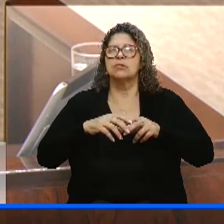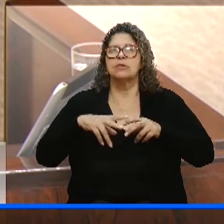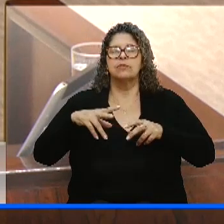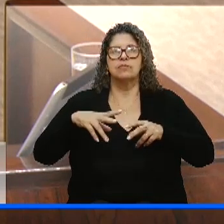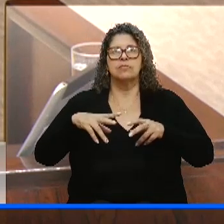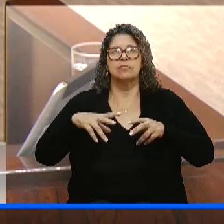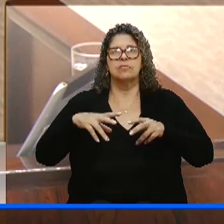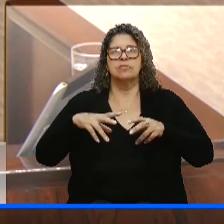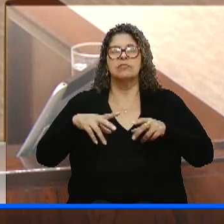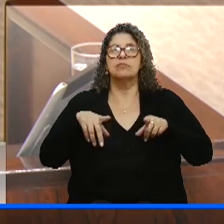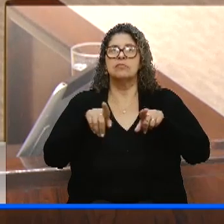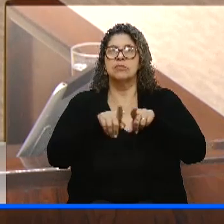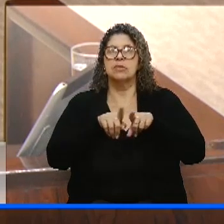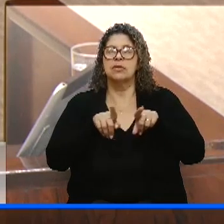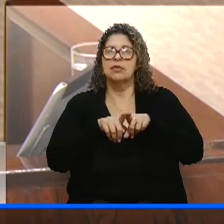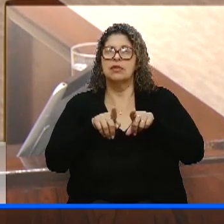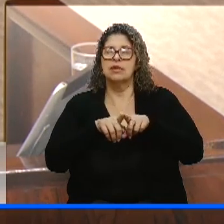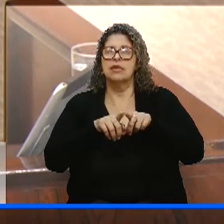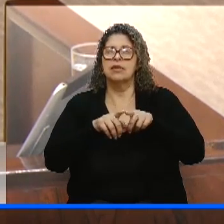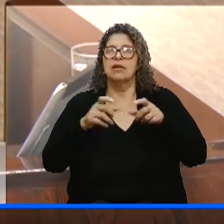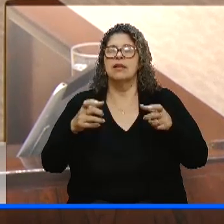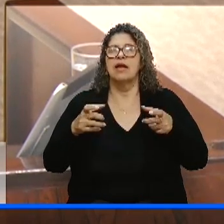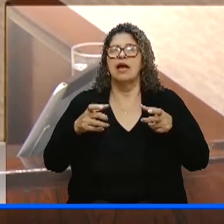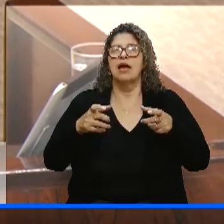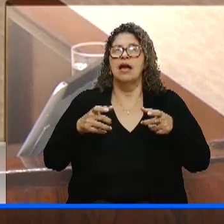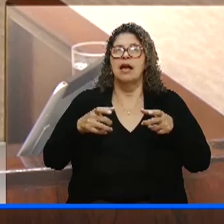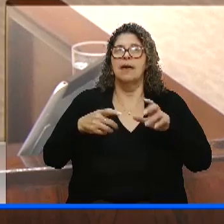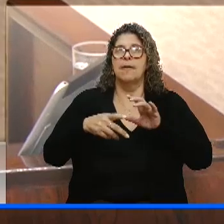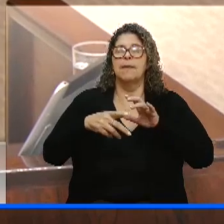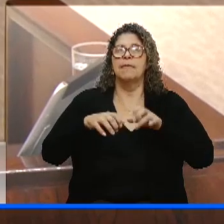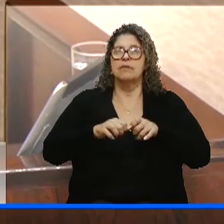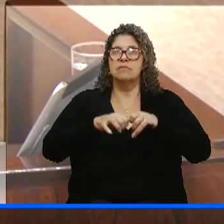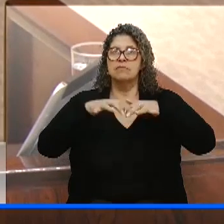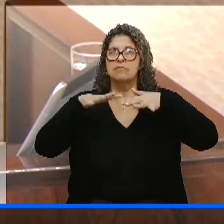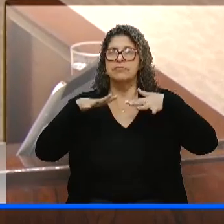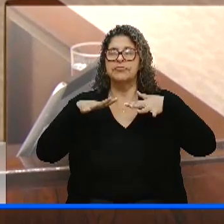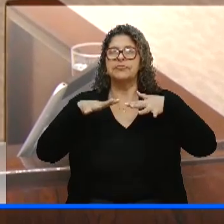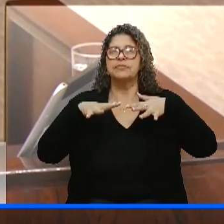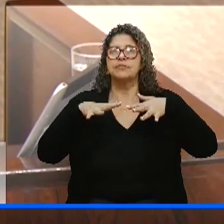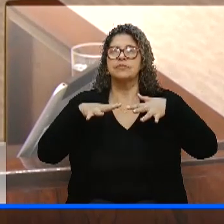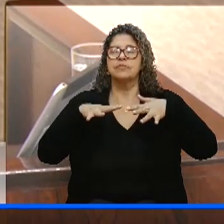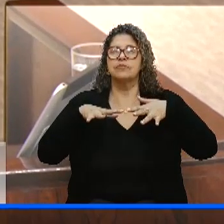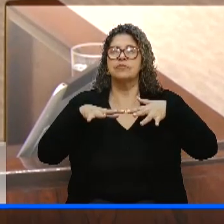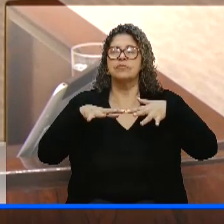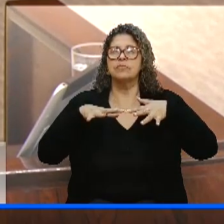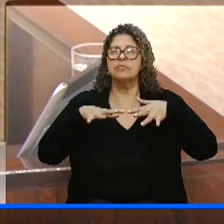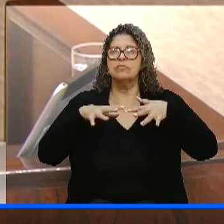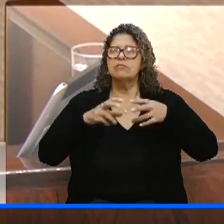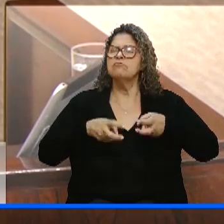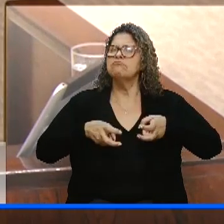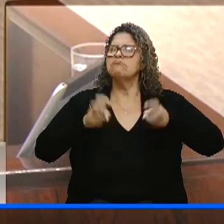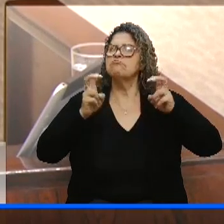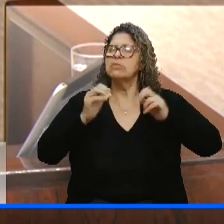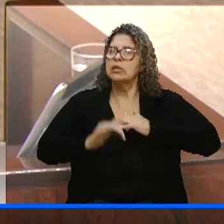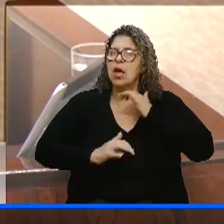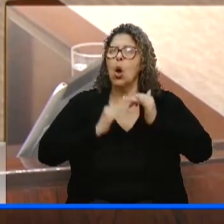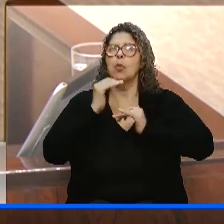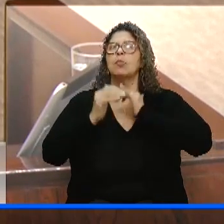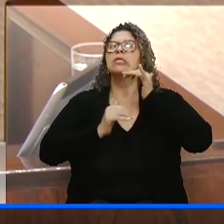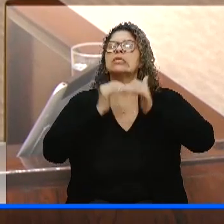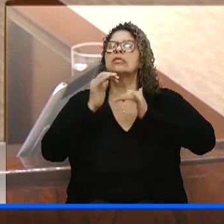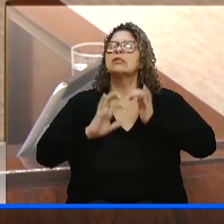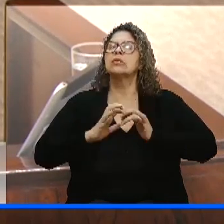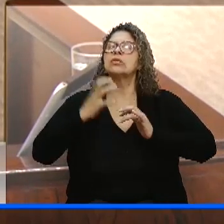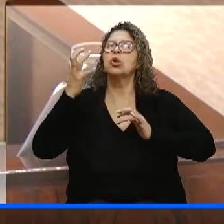da micro e mini geração aqui na assembléia legislativa nós temos acompanhado a evolução que tem